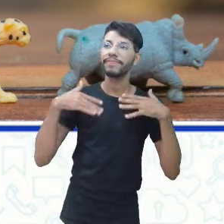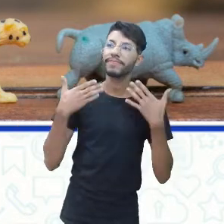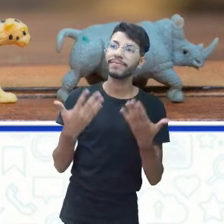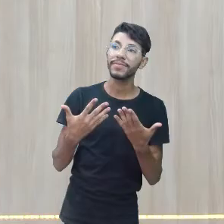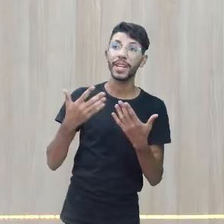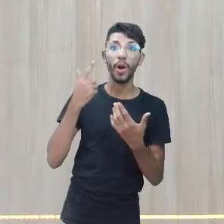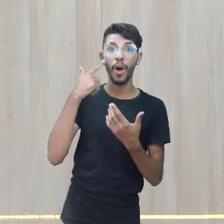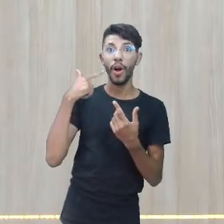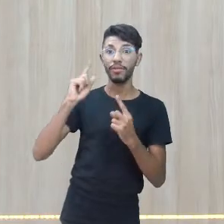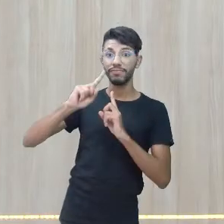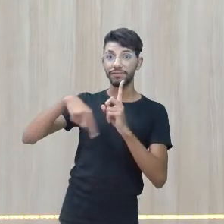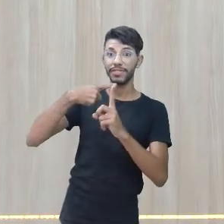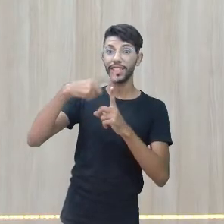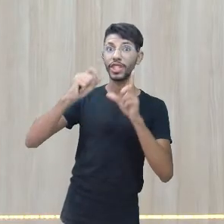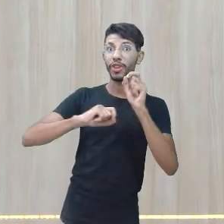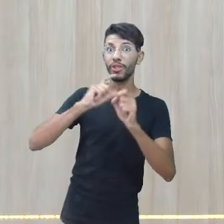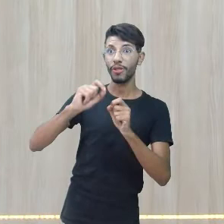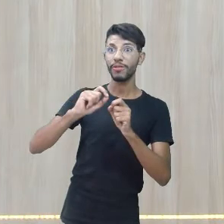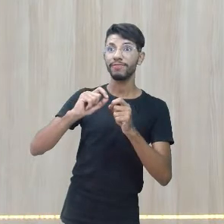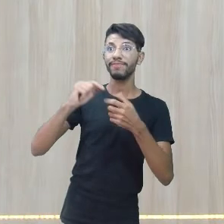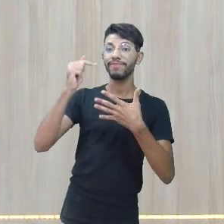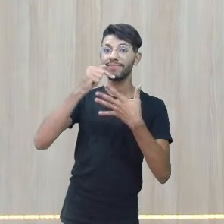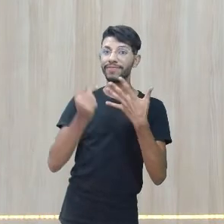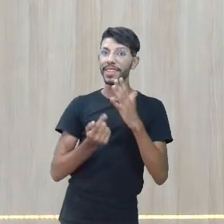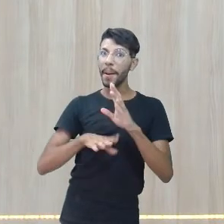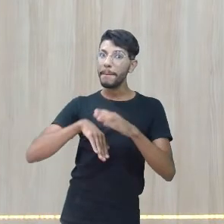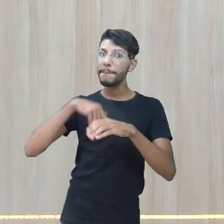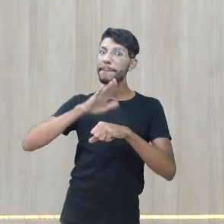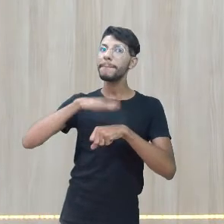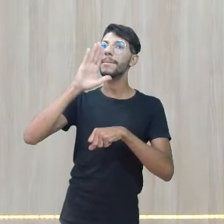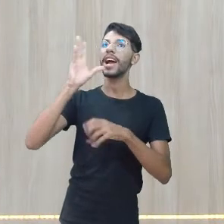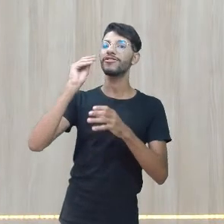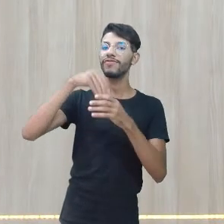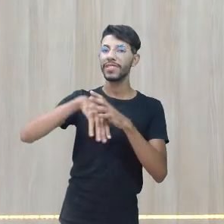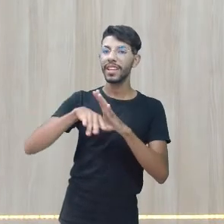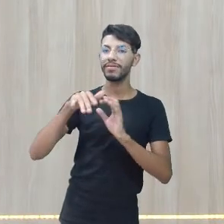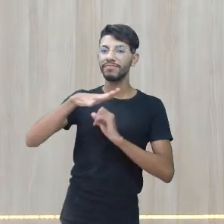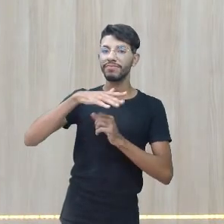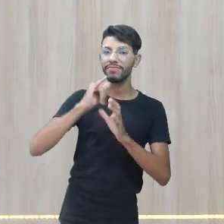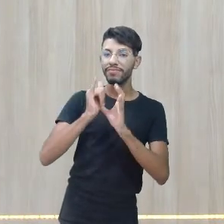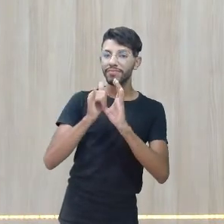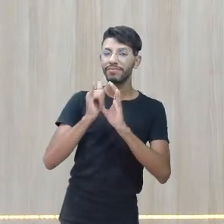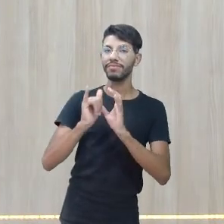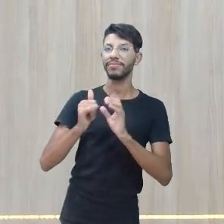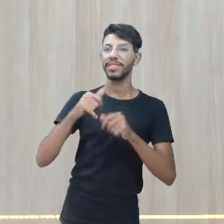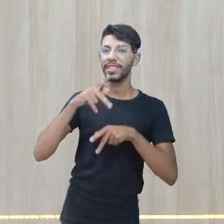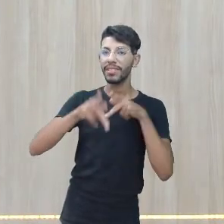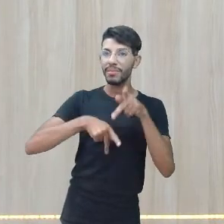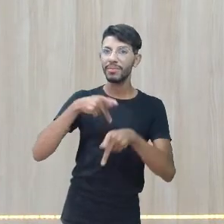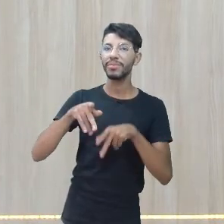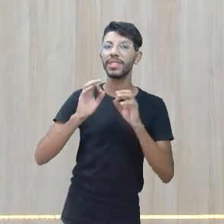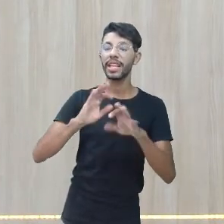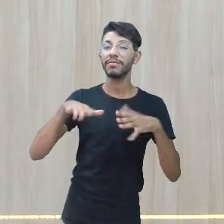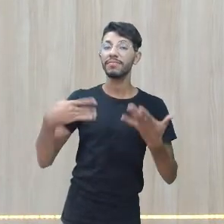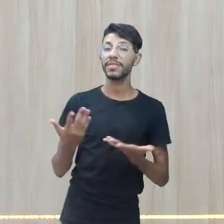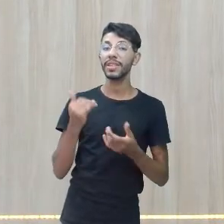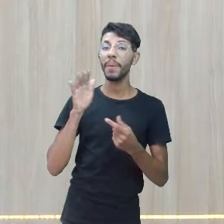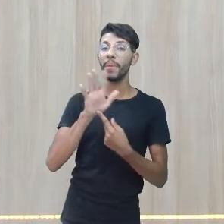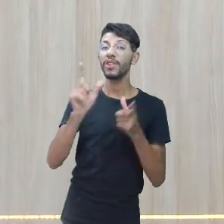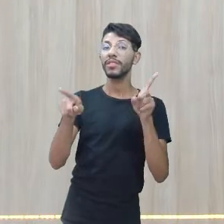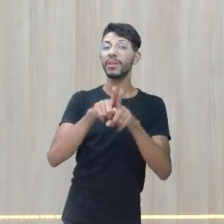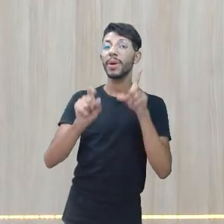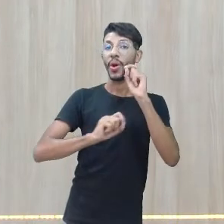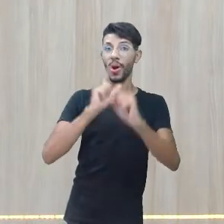um elemento a mais dentro da narrativa popular. E a importância